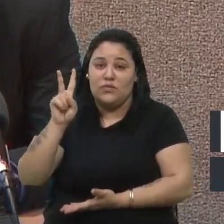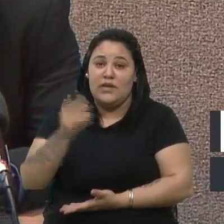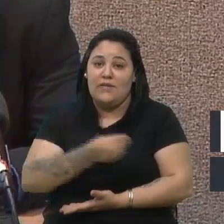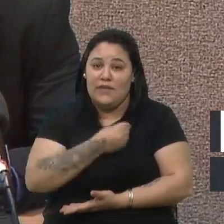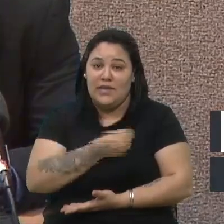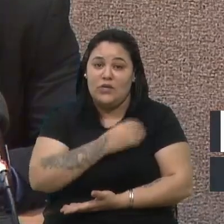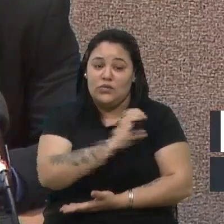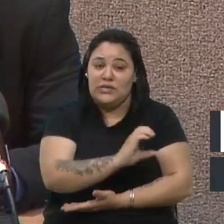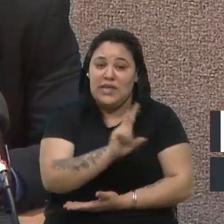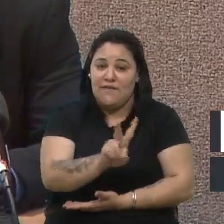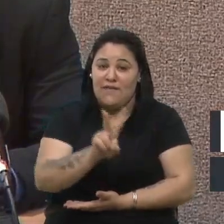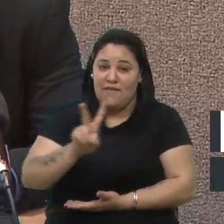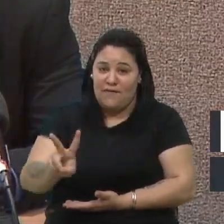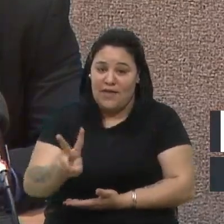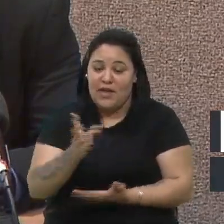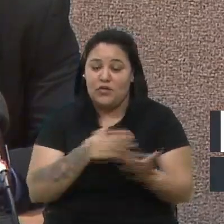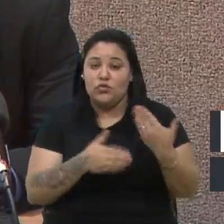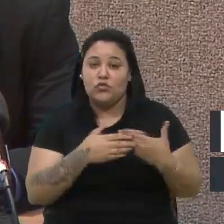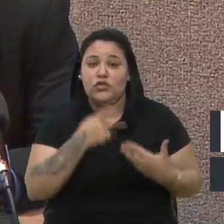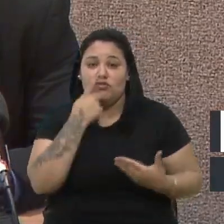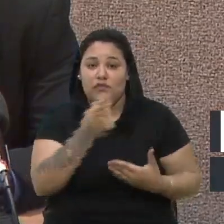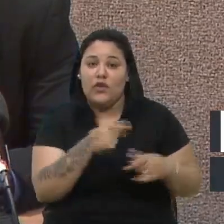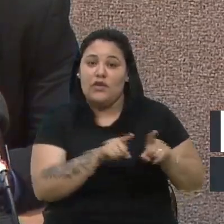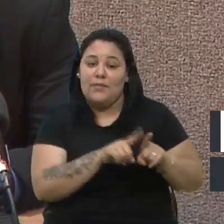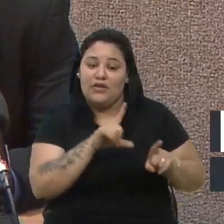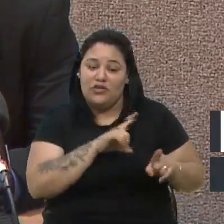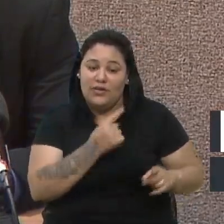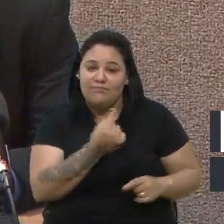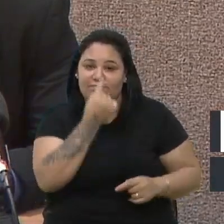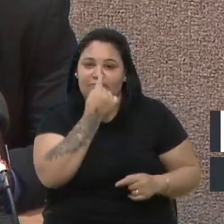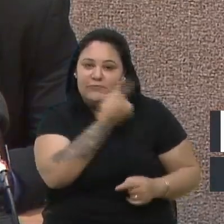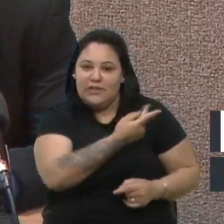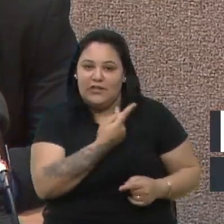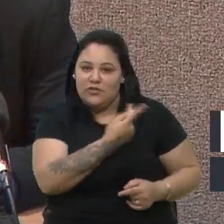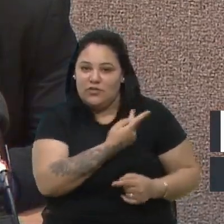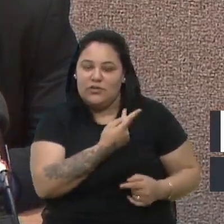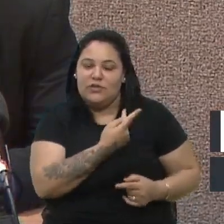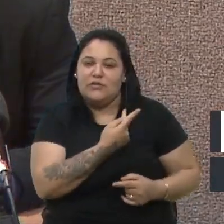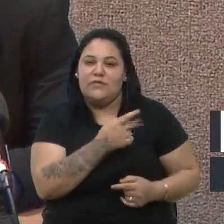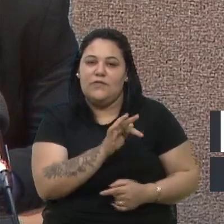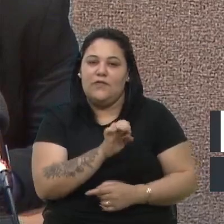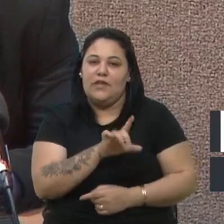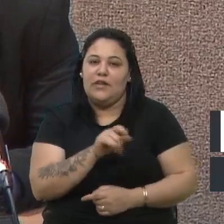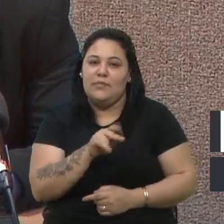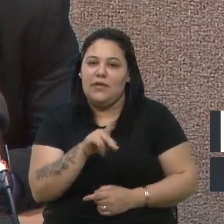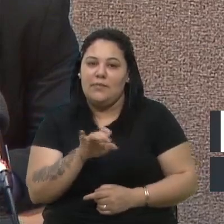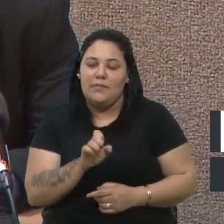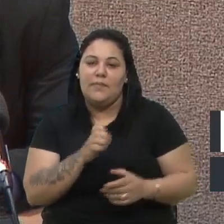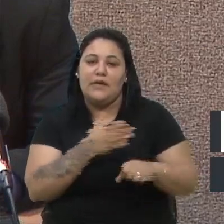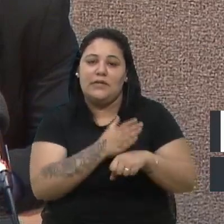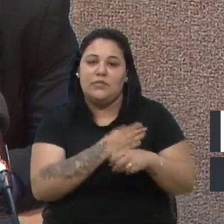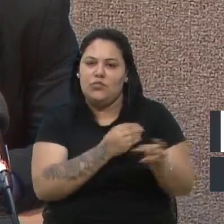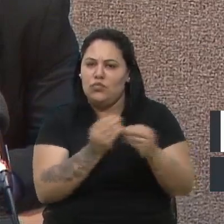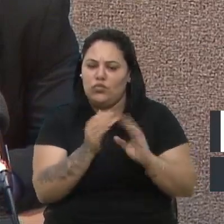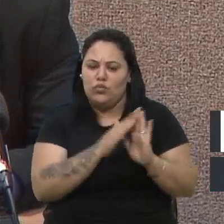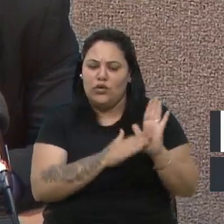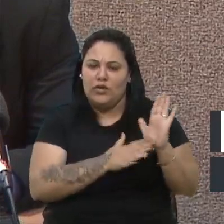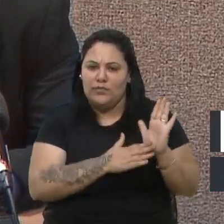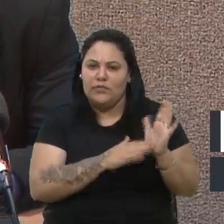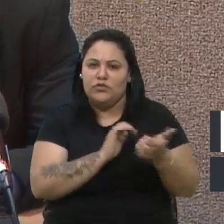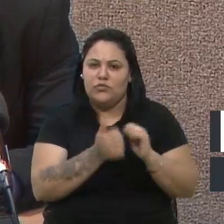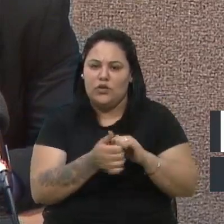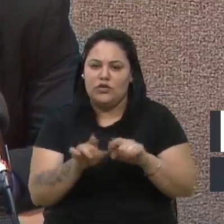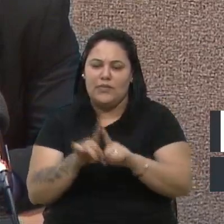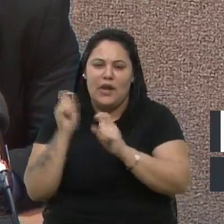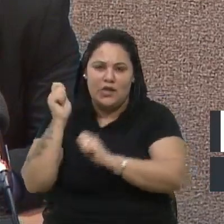isso que a gente falou, de forma de brincadeira, porque a gente tem essa intimidade, eu e o Felipe participamos em muitos programas esportivos com ele lá no Na Torcida, que